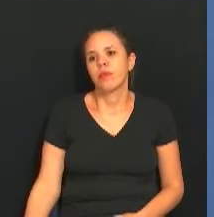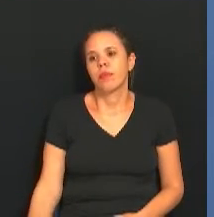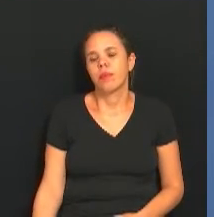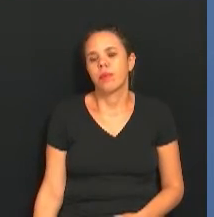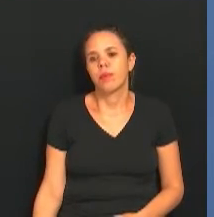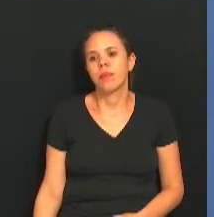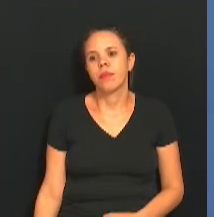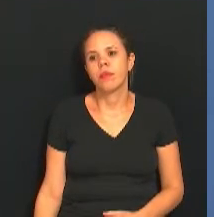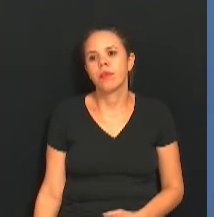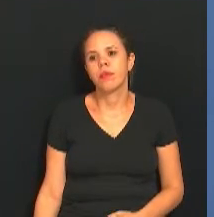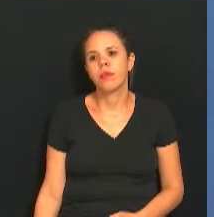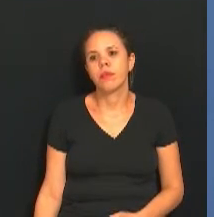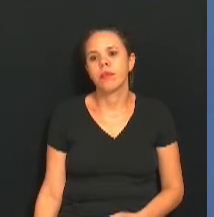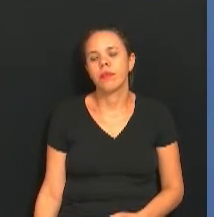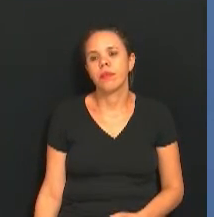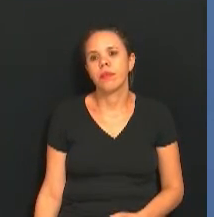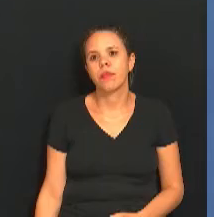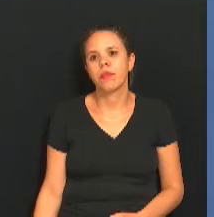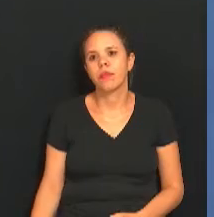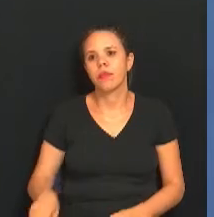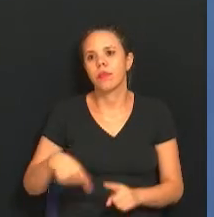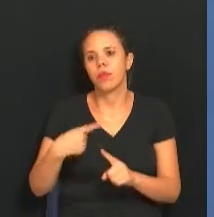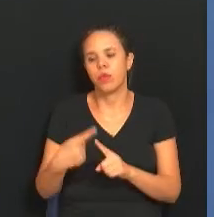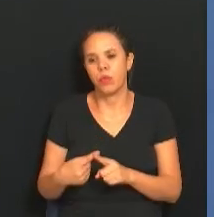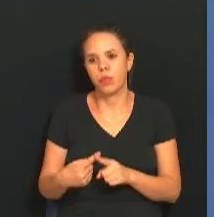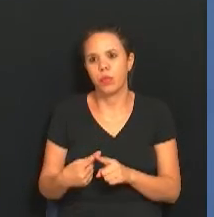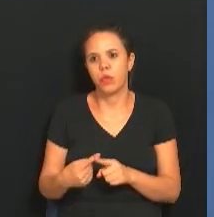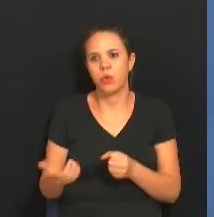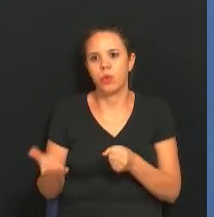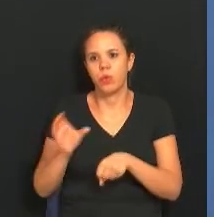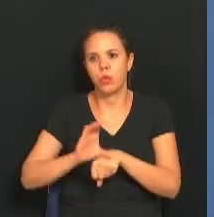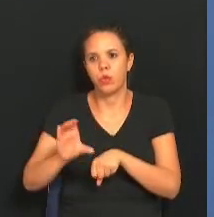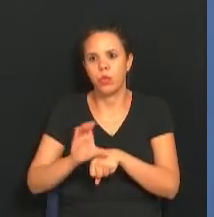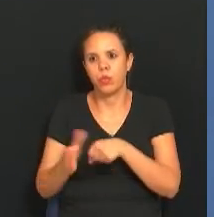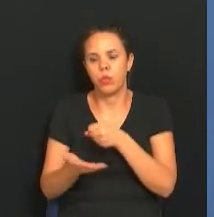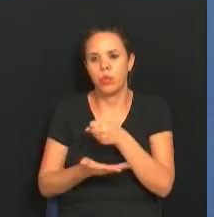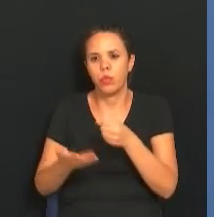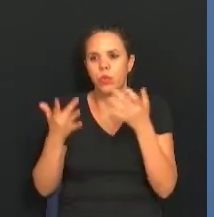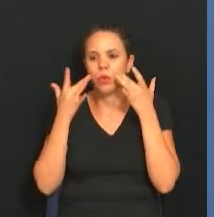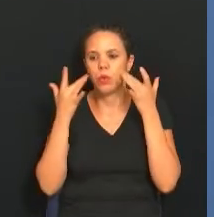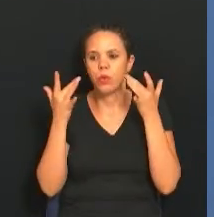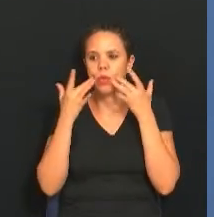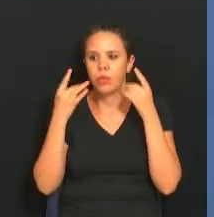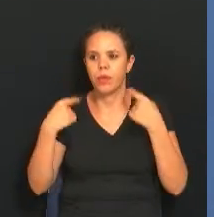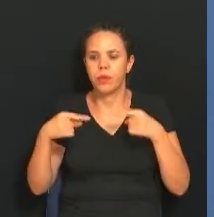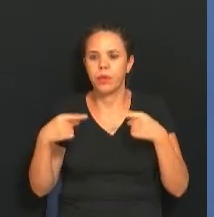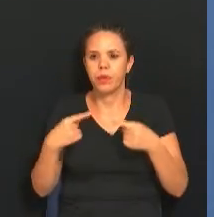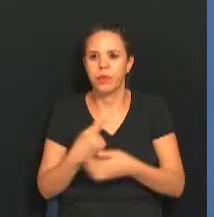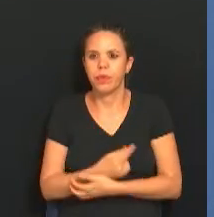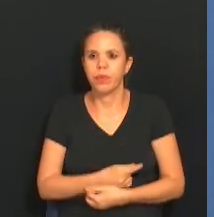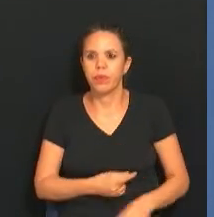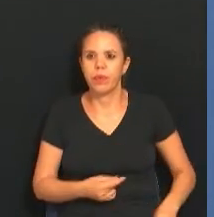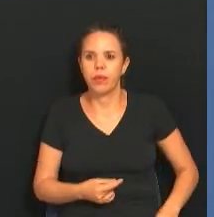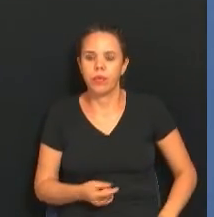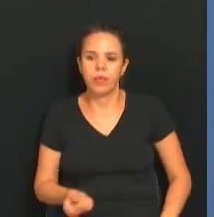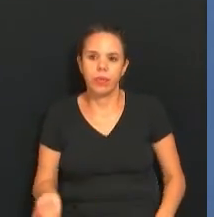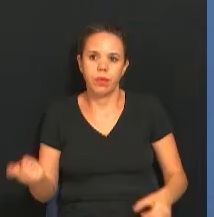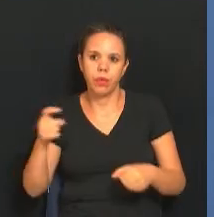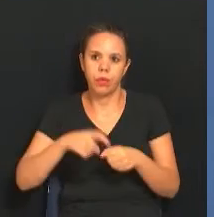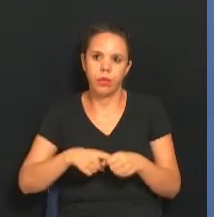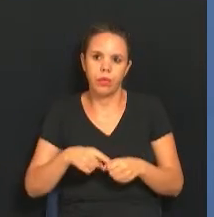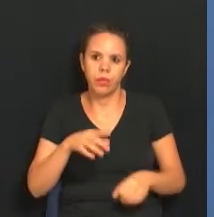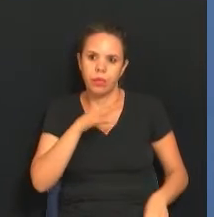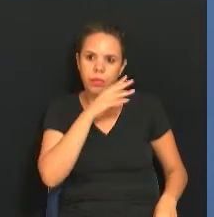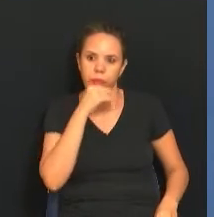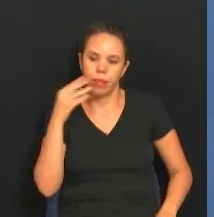Barão Geraldo e ainda mais uma atividade que esse mini curso de teatro musical voltado para os